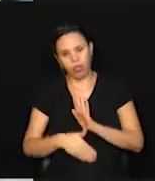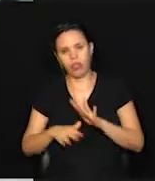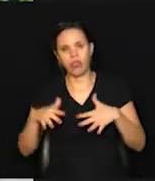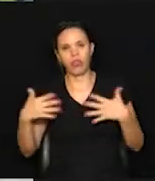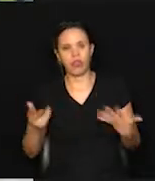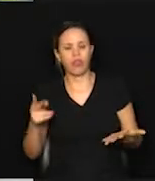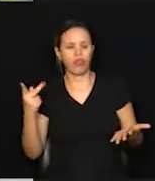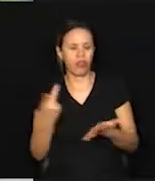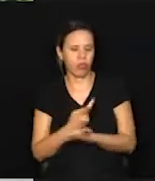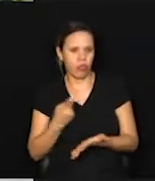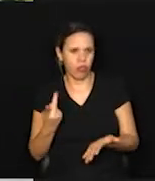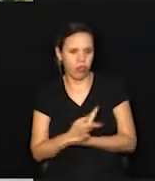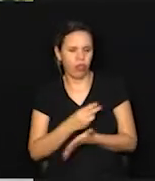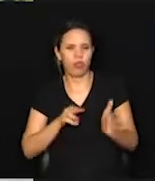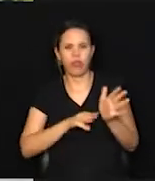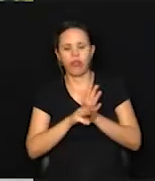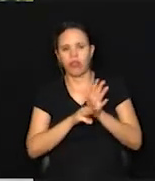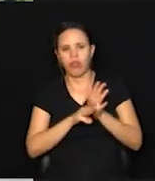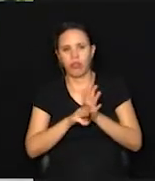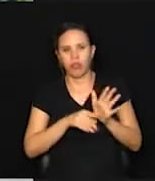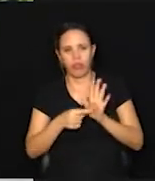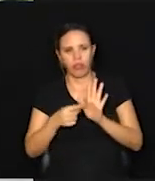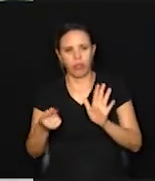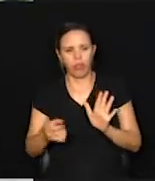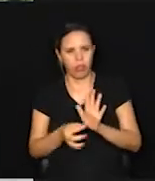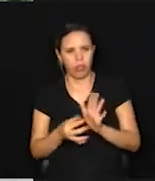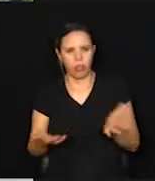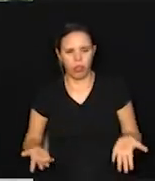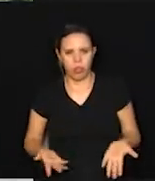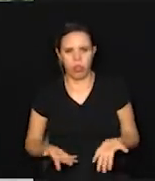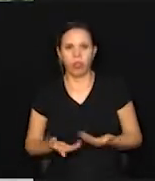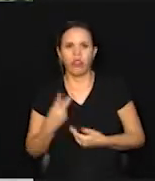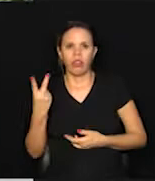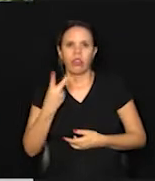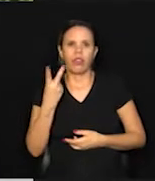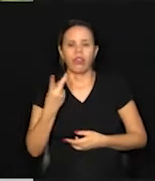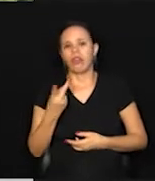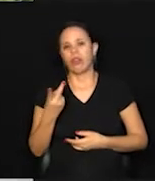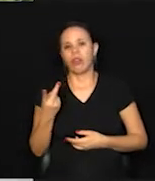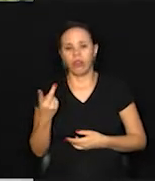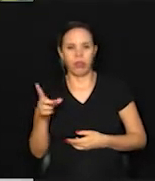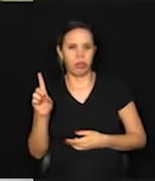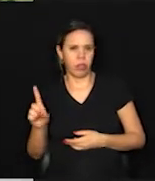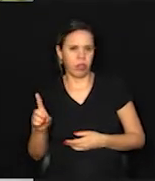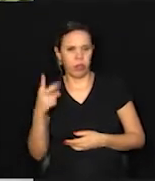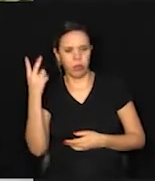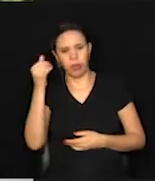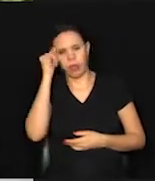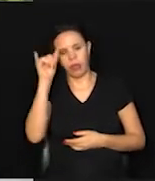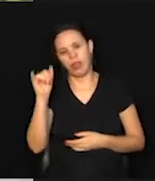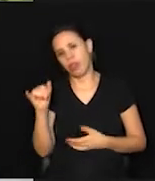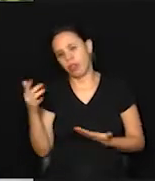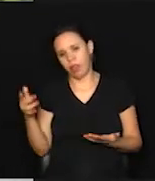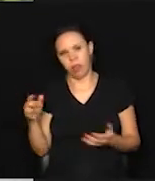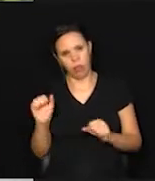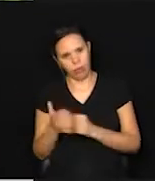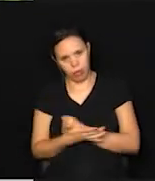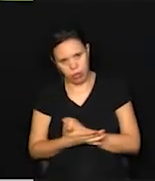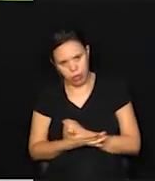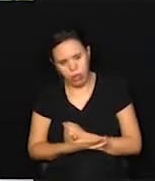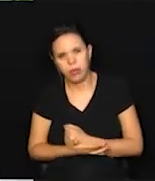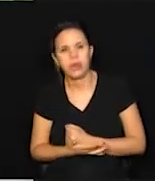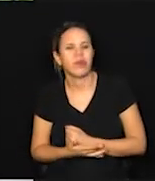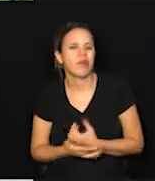os erros metodológicos dos estudos que sugeriram a eficácia da vitamina D para prevenir a Covid. A colchicina também hoje é um medicamento que